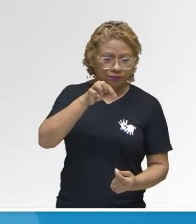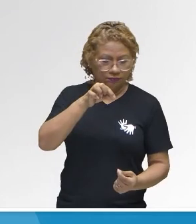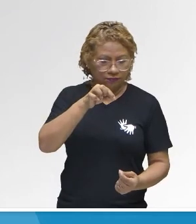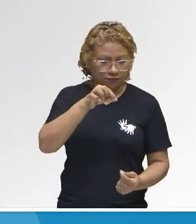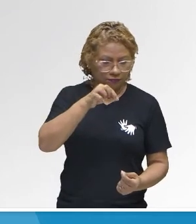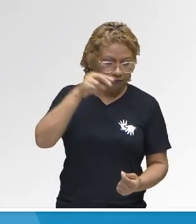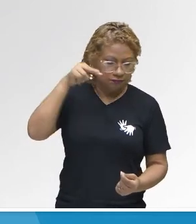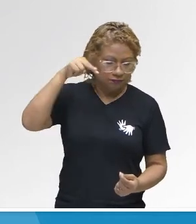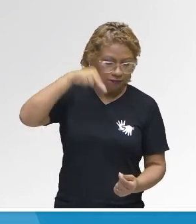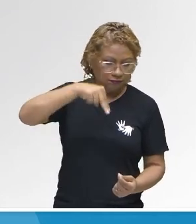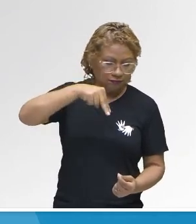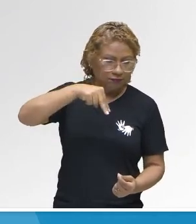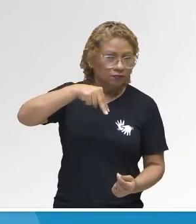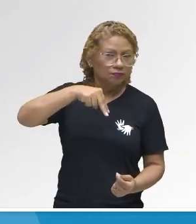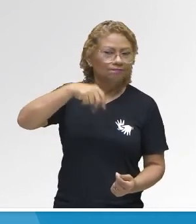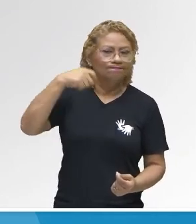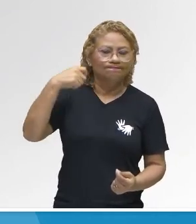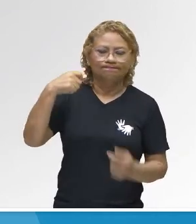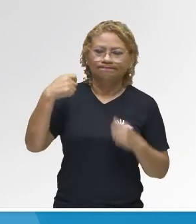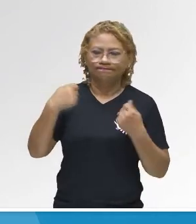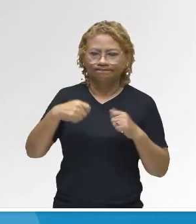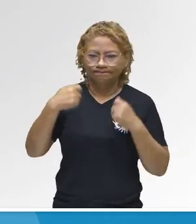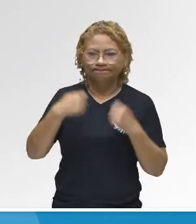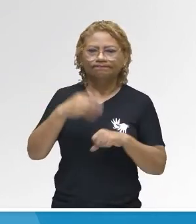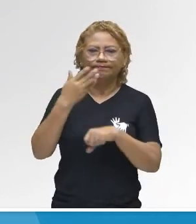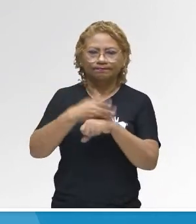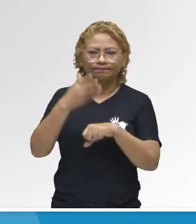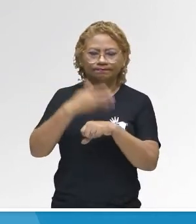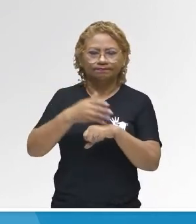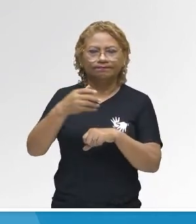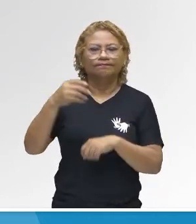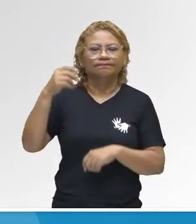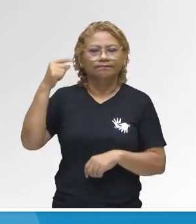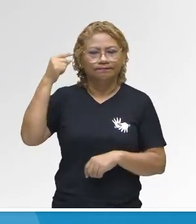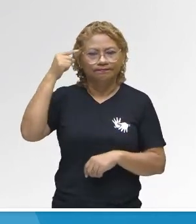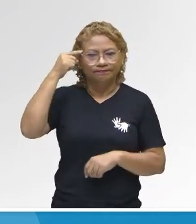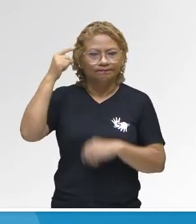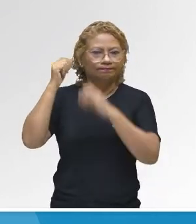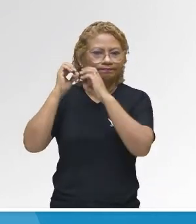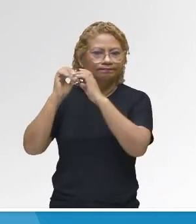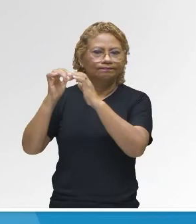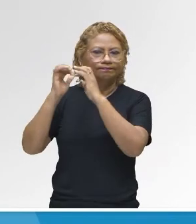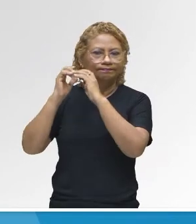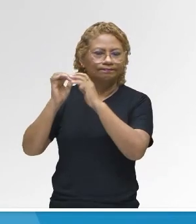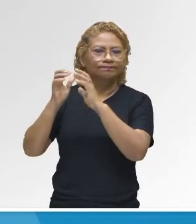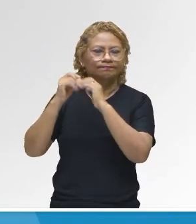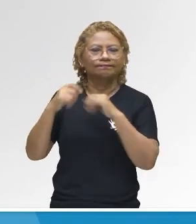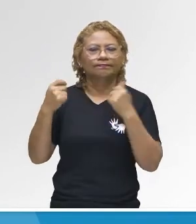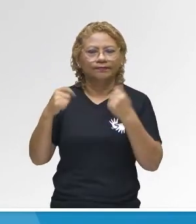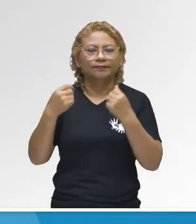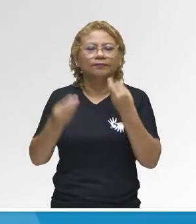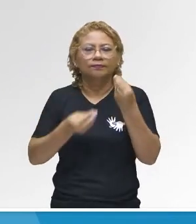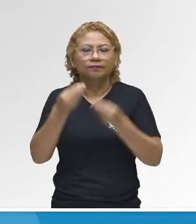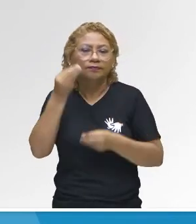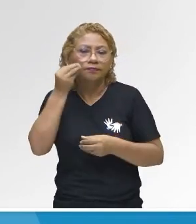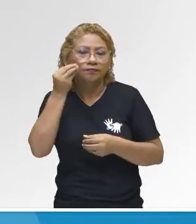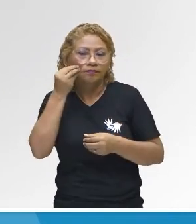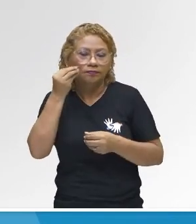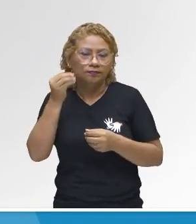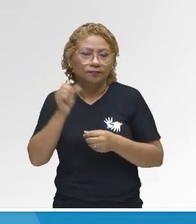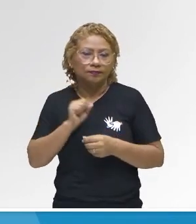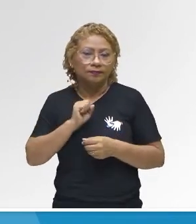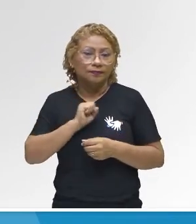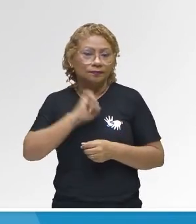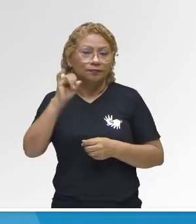precisa fazer. Observando de cima para baixo, né? Eu vou ver apenas um ponto no plano. Então, essa afirmação que ele faz